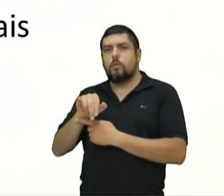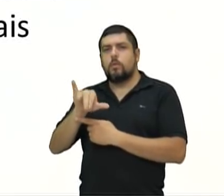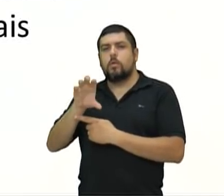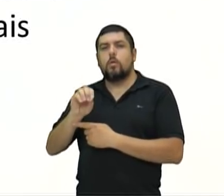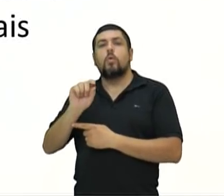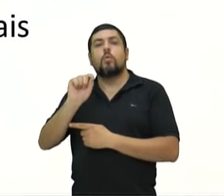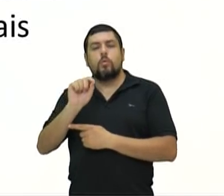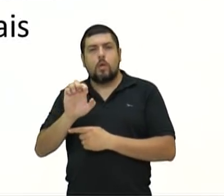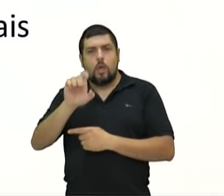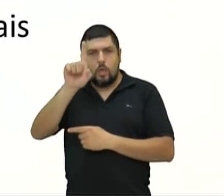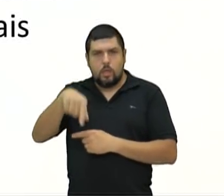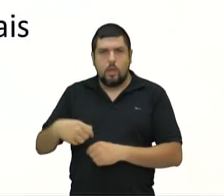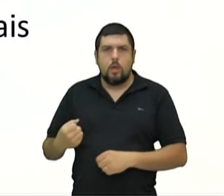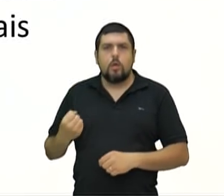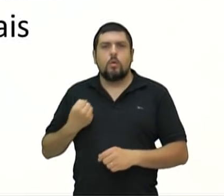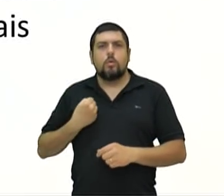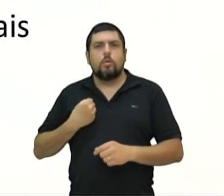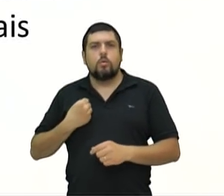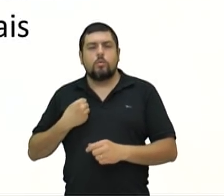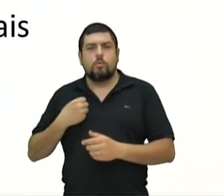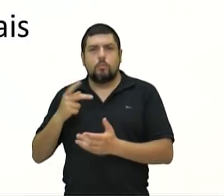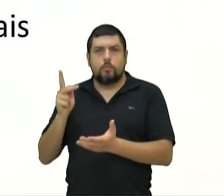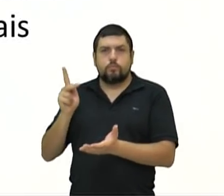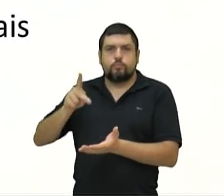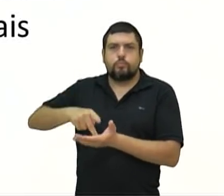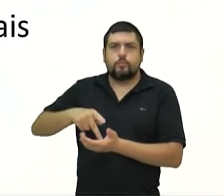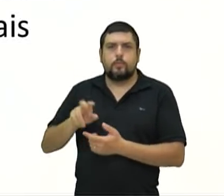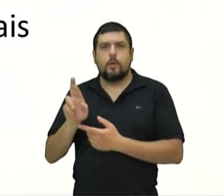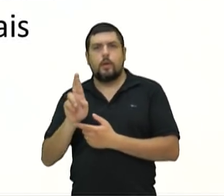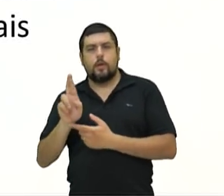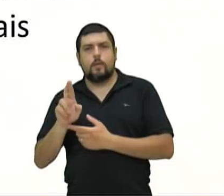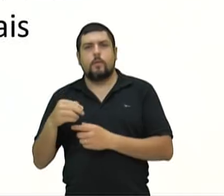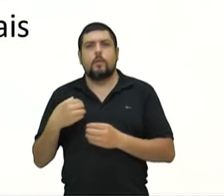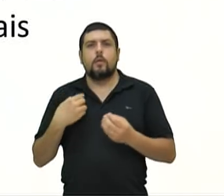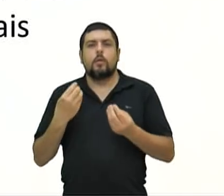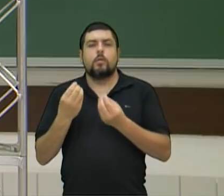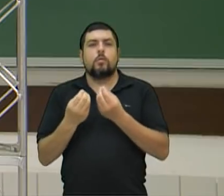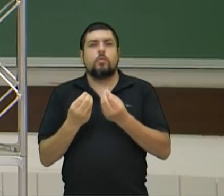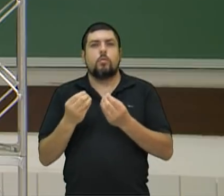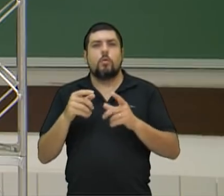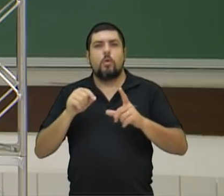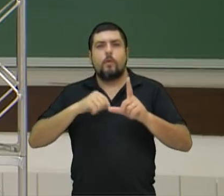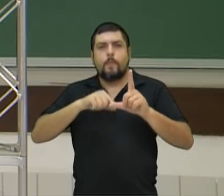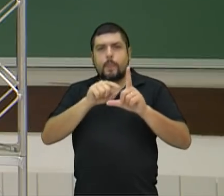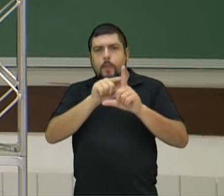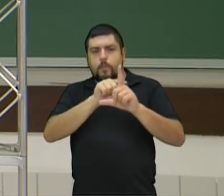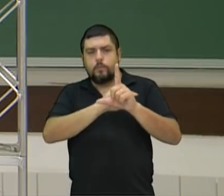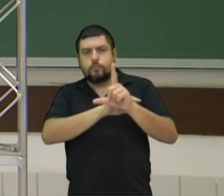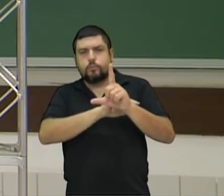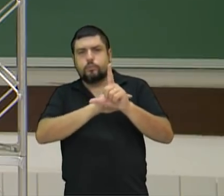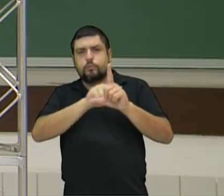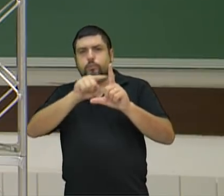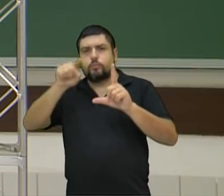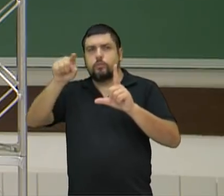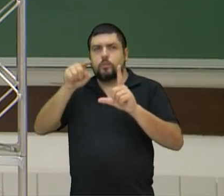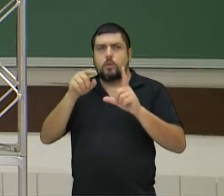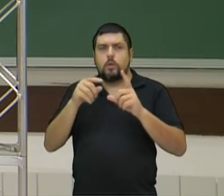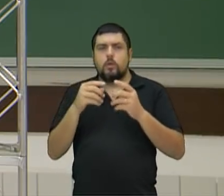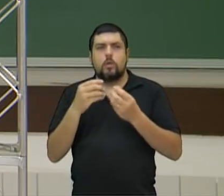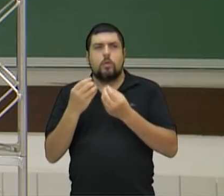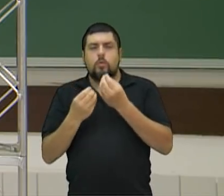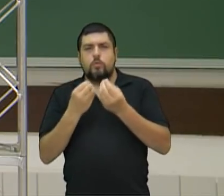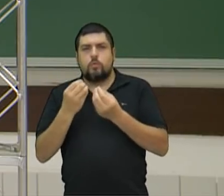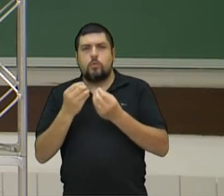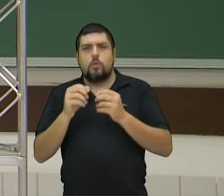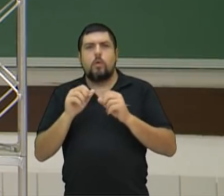poderia ter colocado um valor entre 0 e 1 aqui, na hora que eu montei os pontos? Poderia, tá? Não coloquei porque não é conveniente,